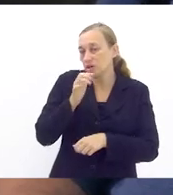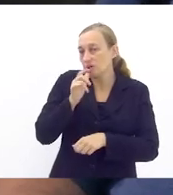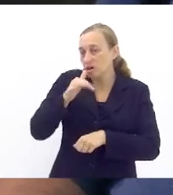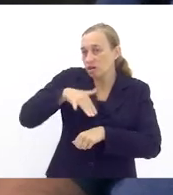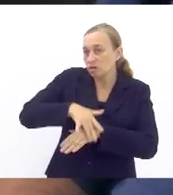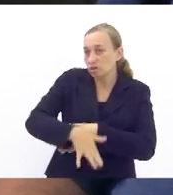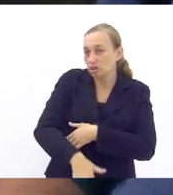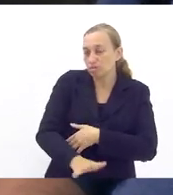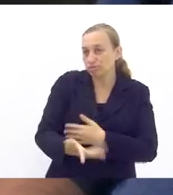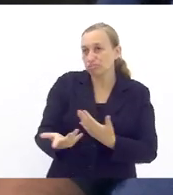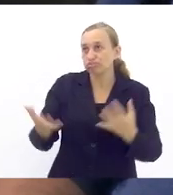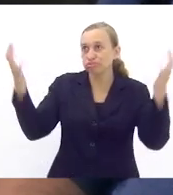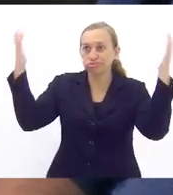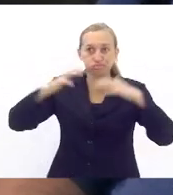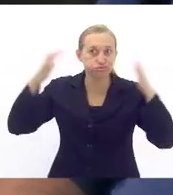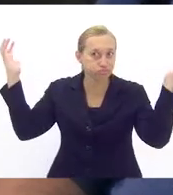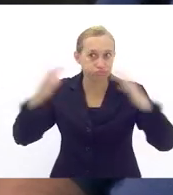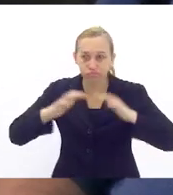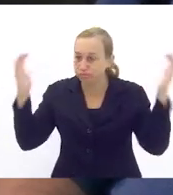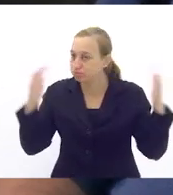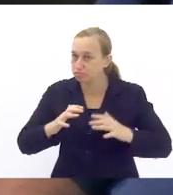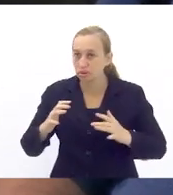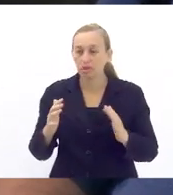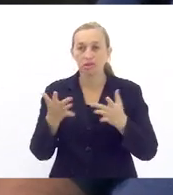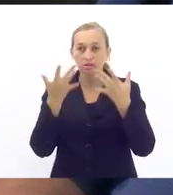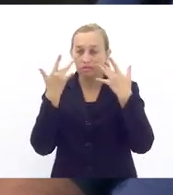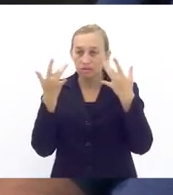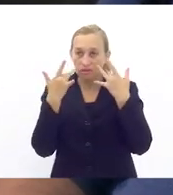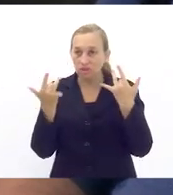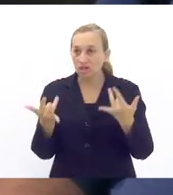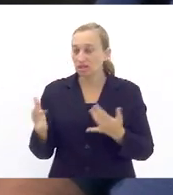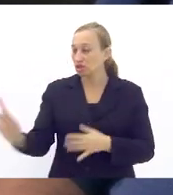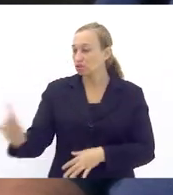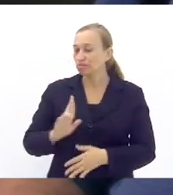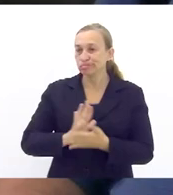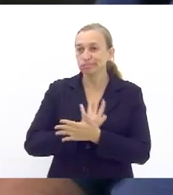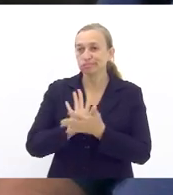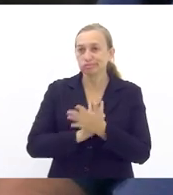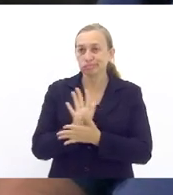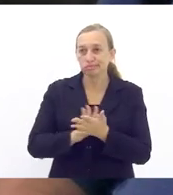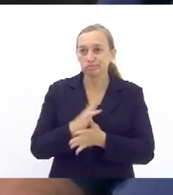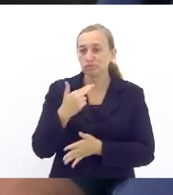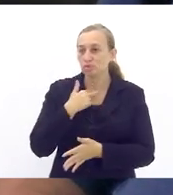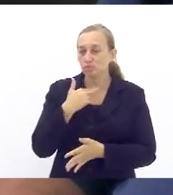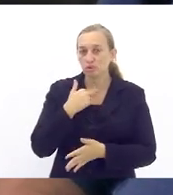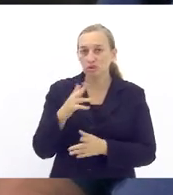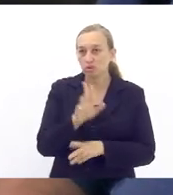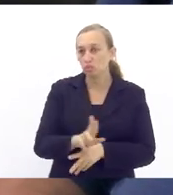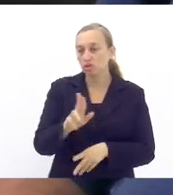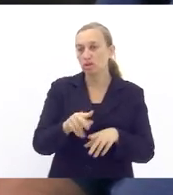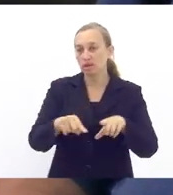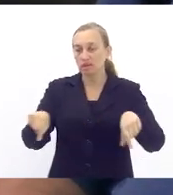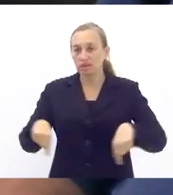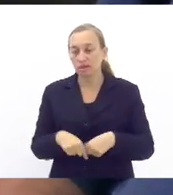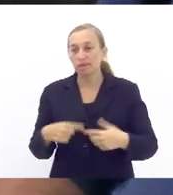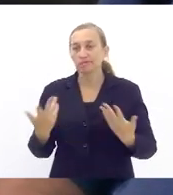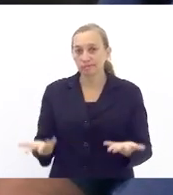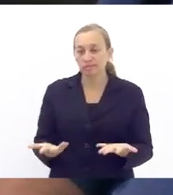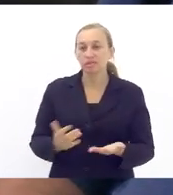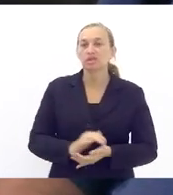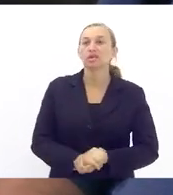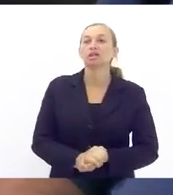chuva caindo dentro do teatro e simplesmente não houve nenhuma resposta e a gente não podendo utilizar as salas ou tendo que utilizar elas dessa forma